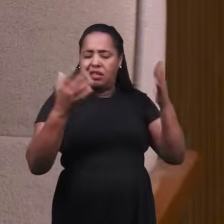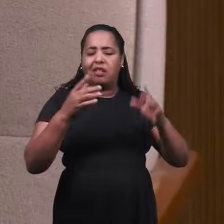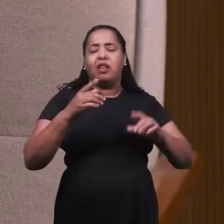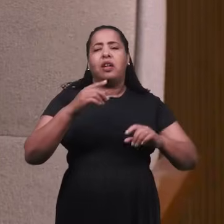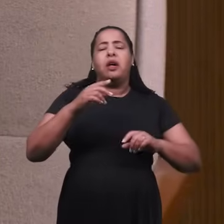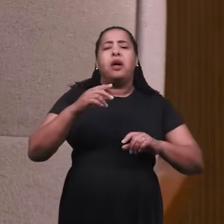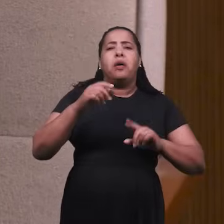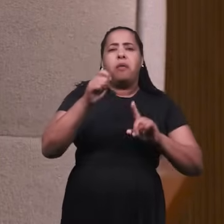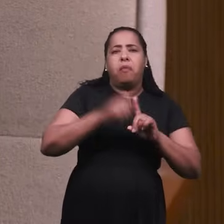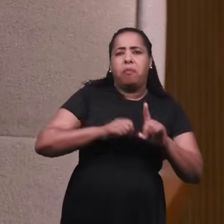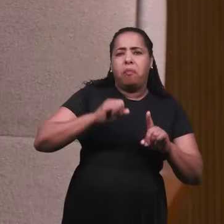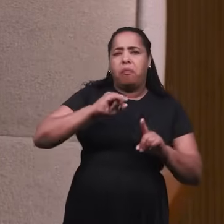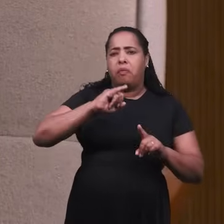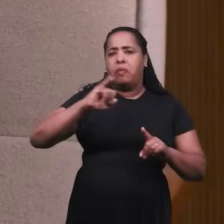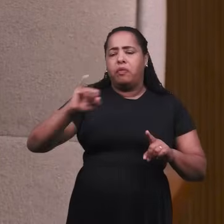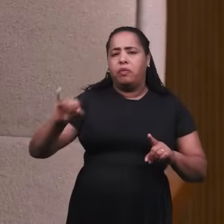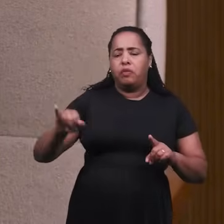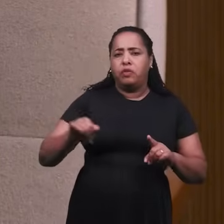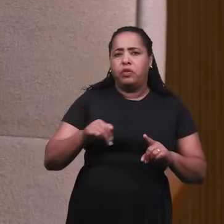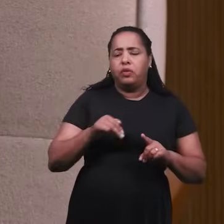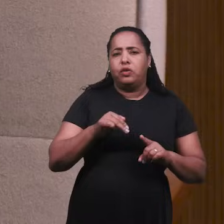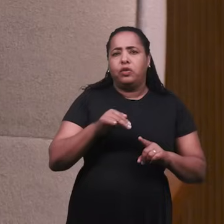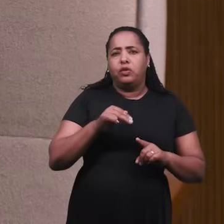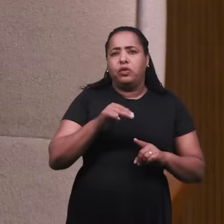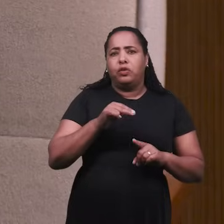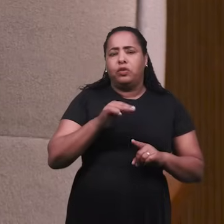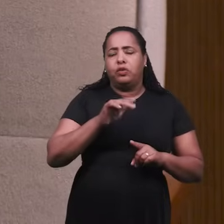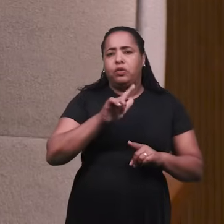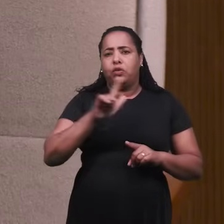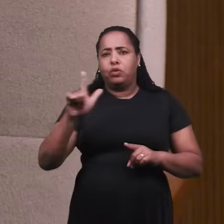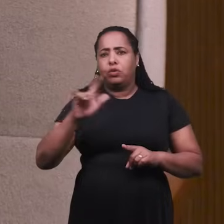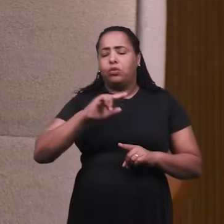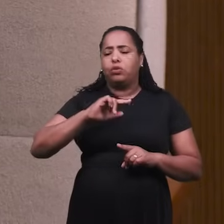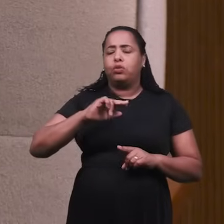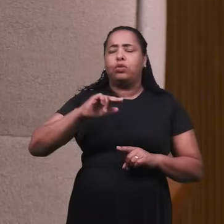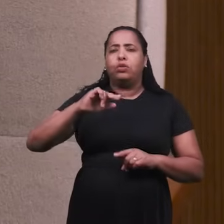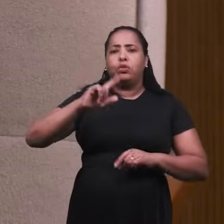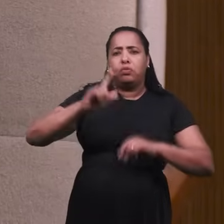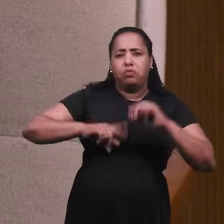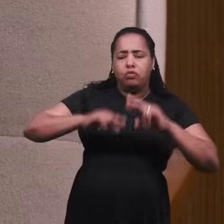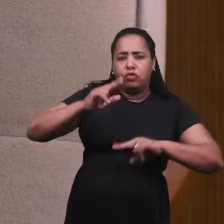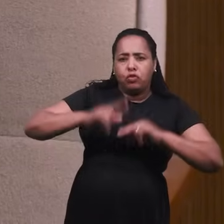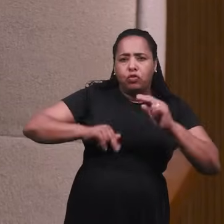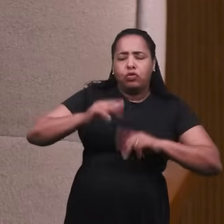do mês de junho, mês de julho, nas escolas, né? Muitas escolas trazem